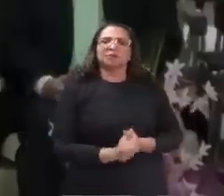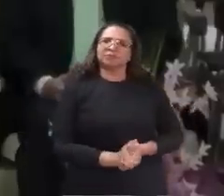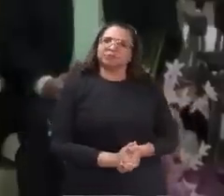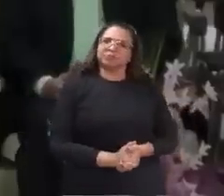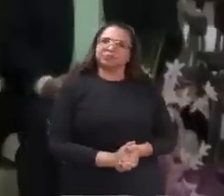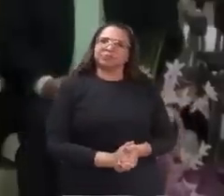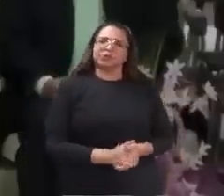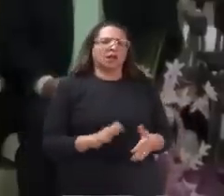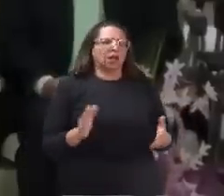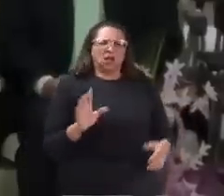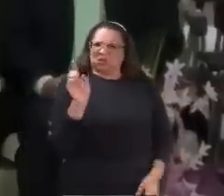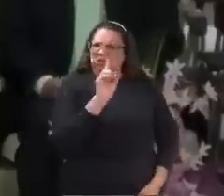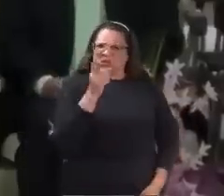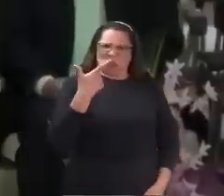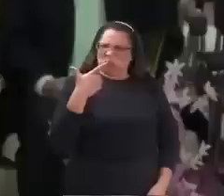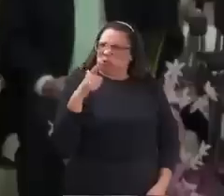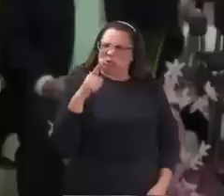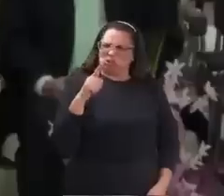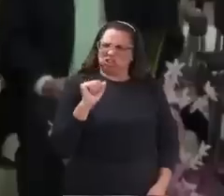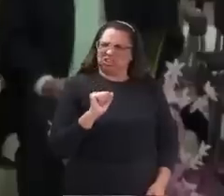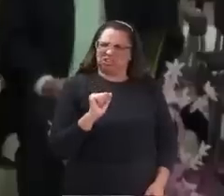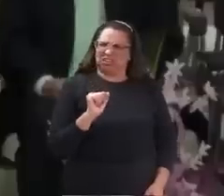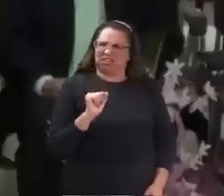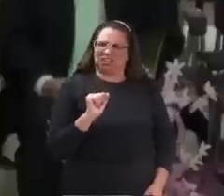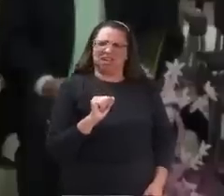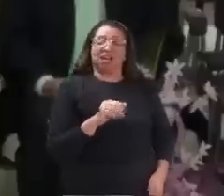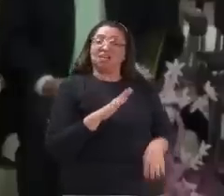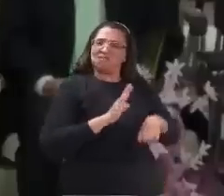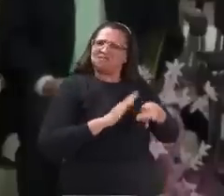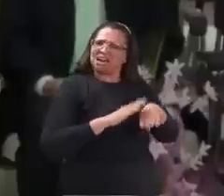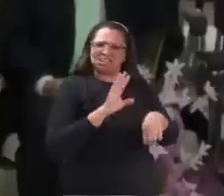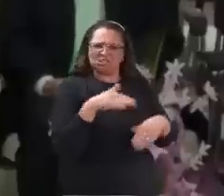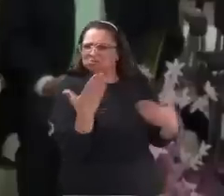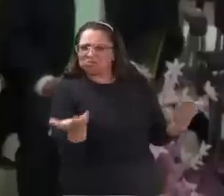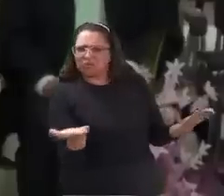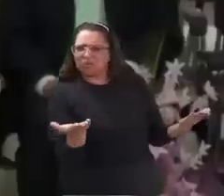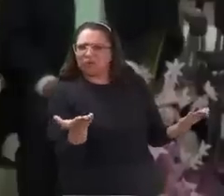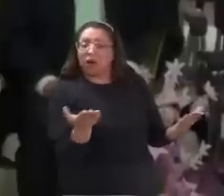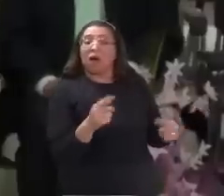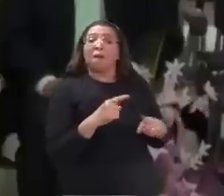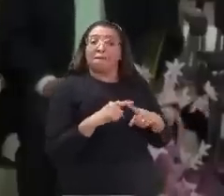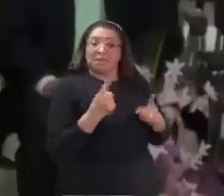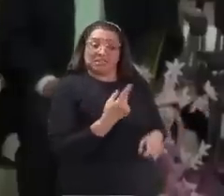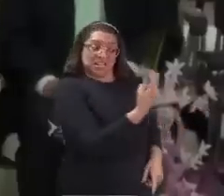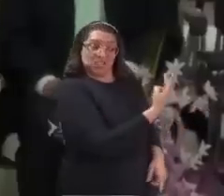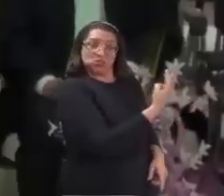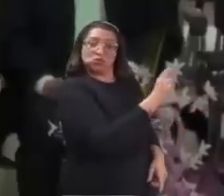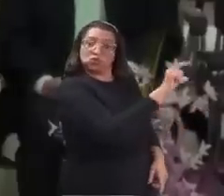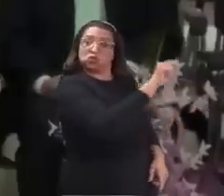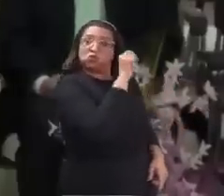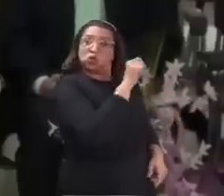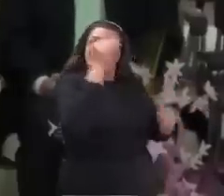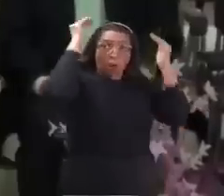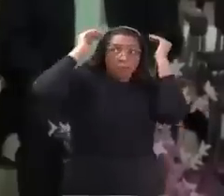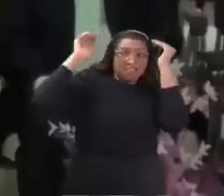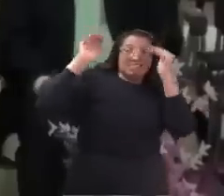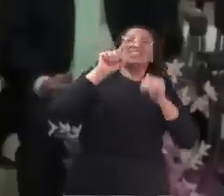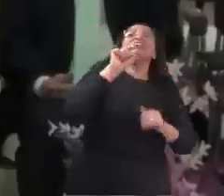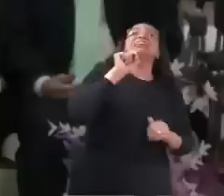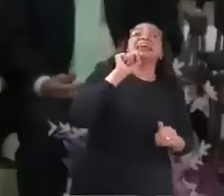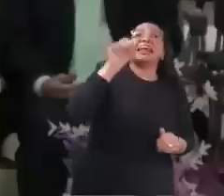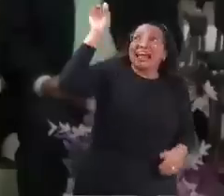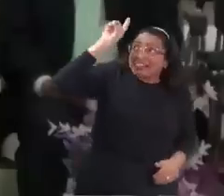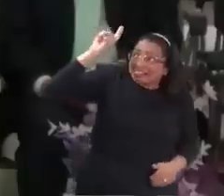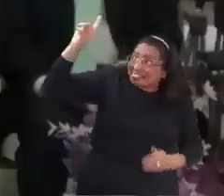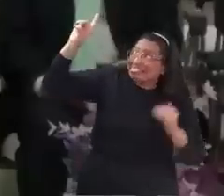faz aquilo. Foi uma escolha de um propósito de Deus. O que é que está acontecendo? Elas, na cara de faraó, não